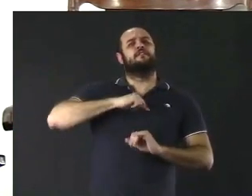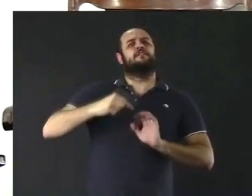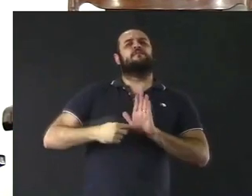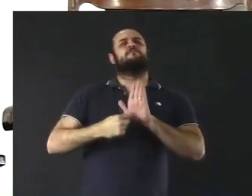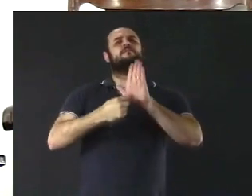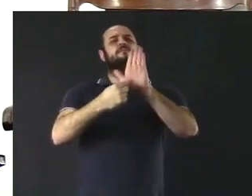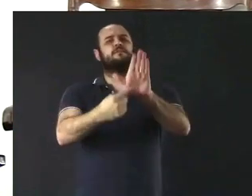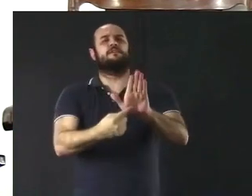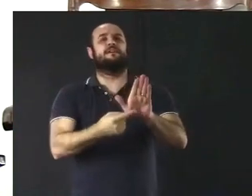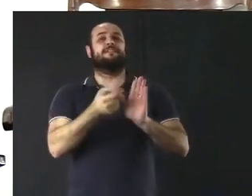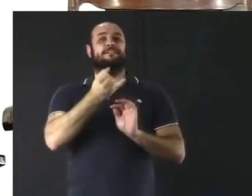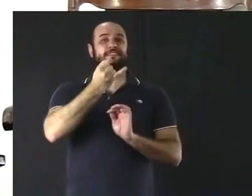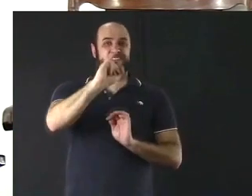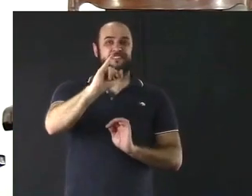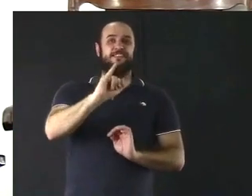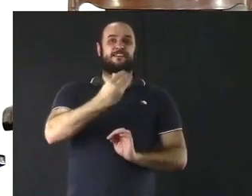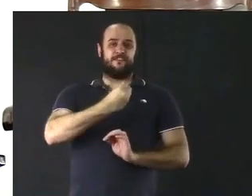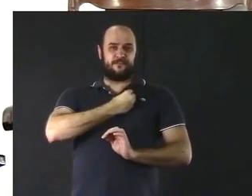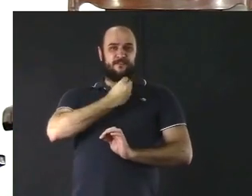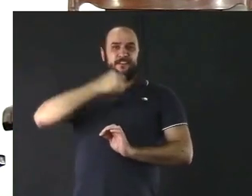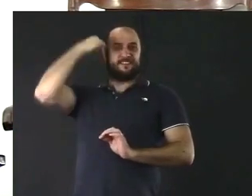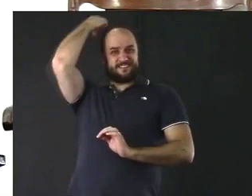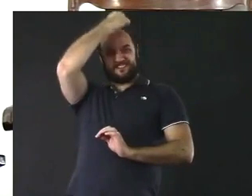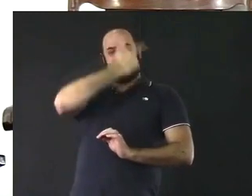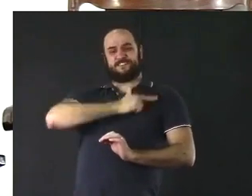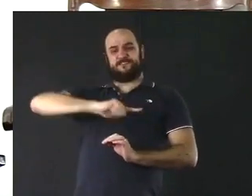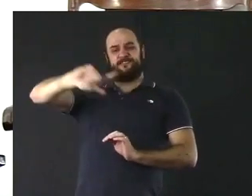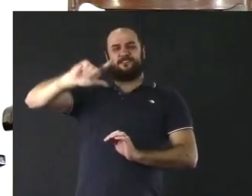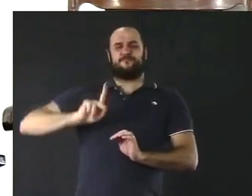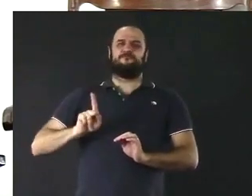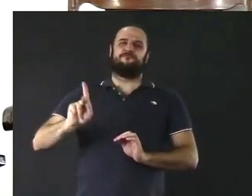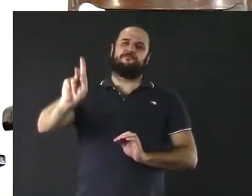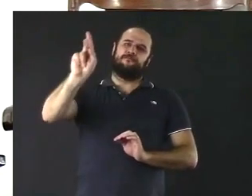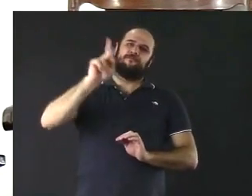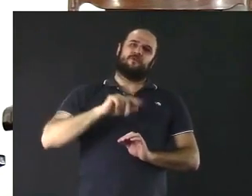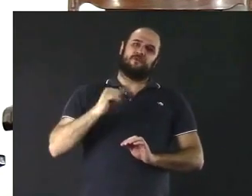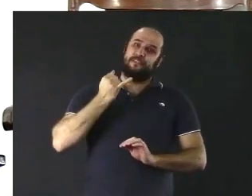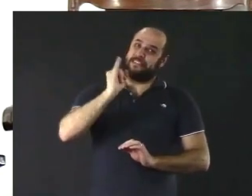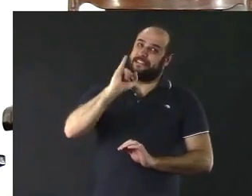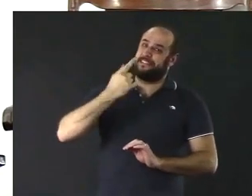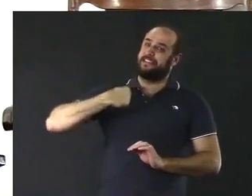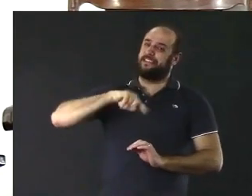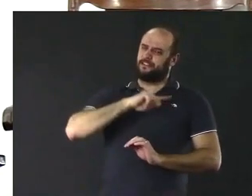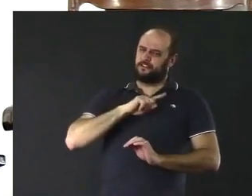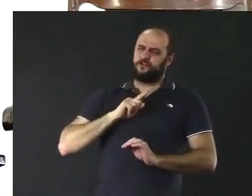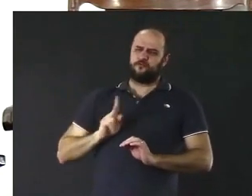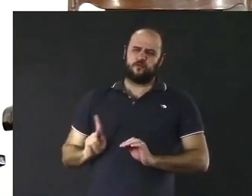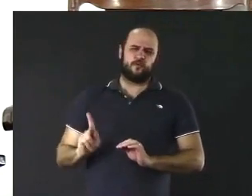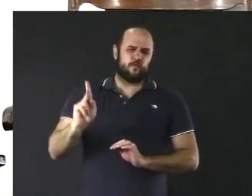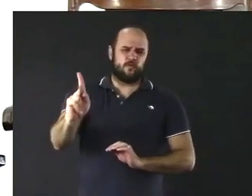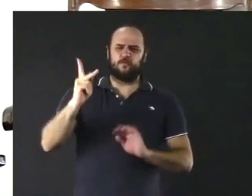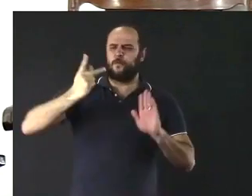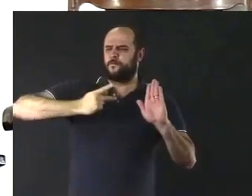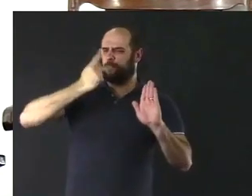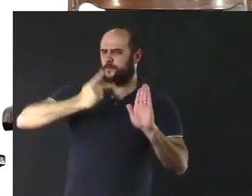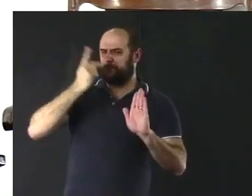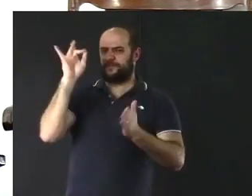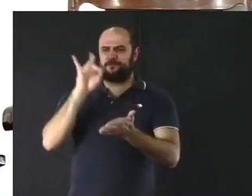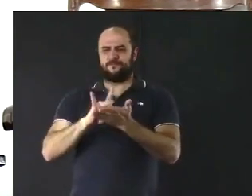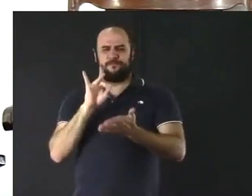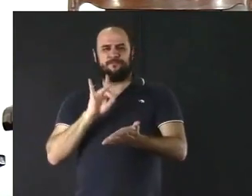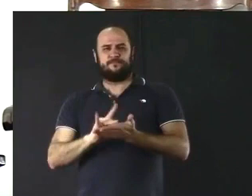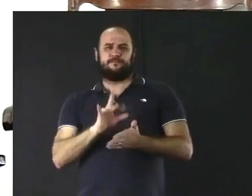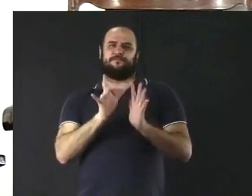estamos vivendo essa santificação e perseverando diante dessa promessa real e verdadeira